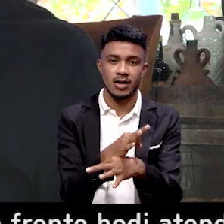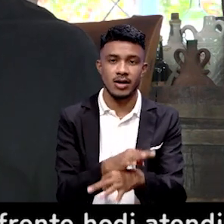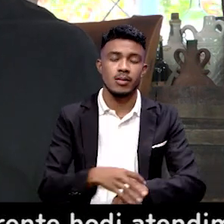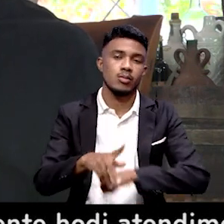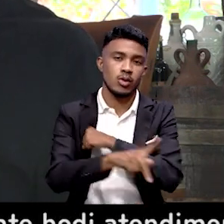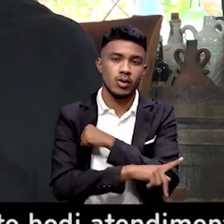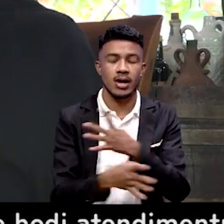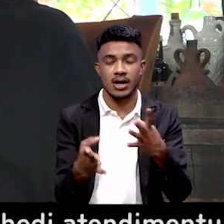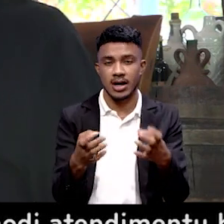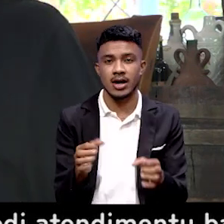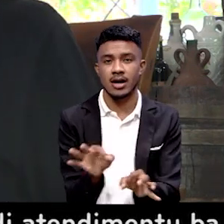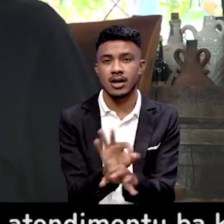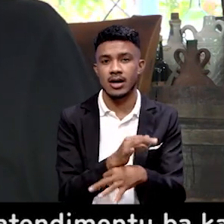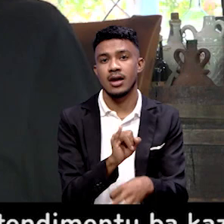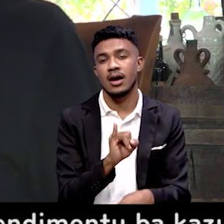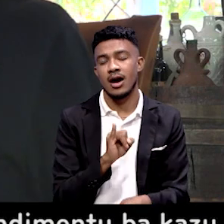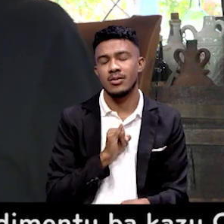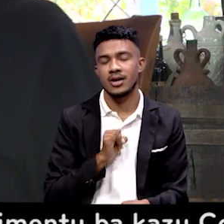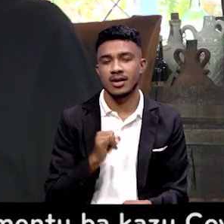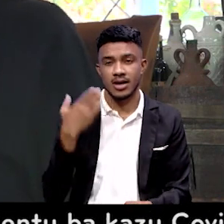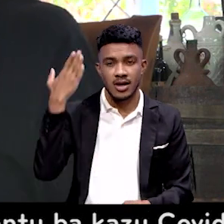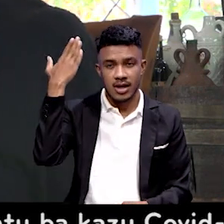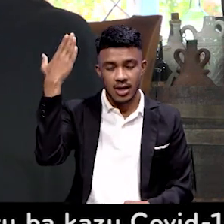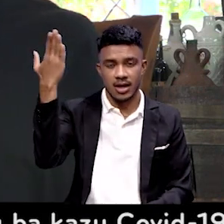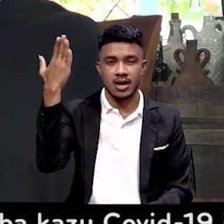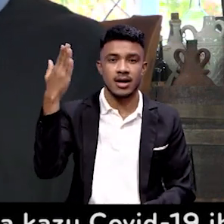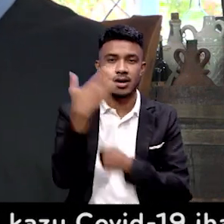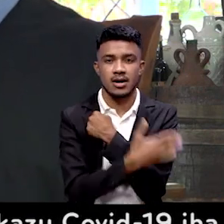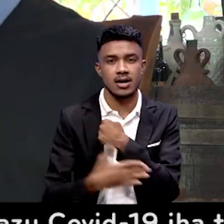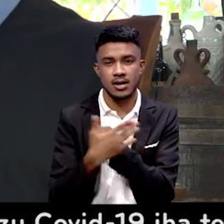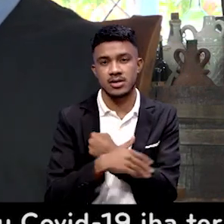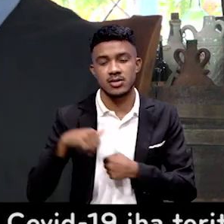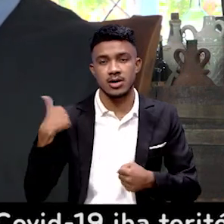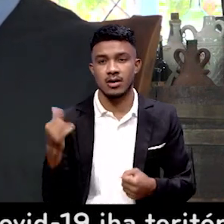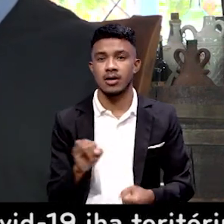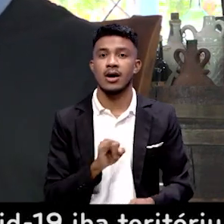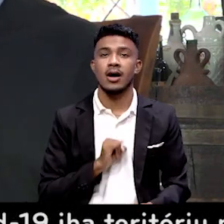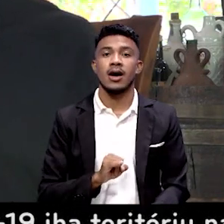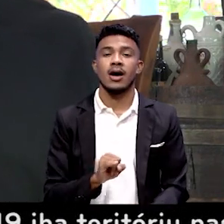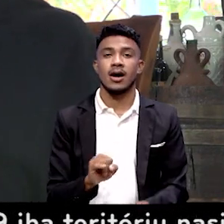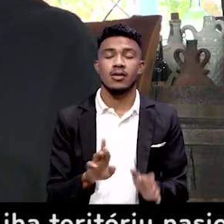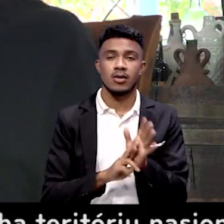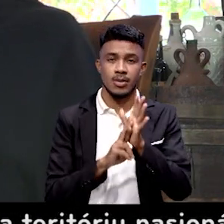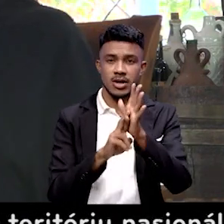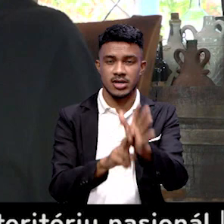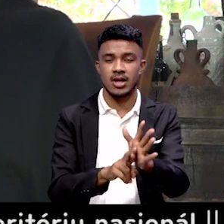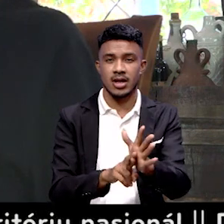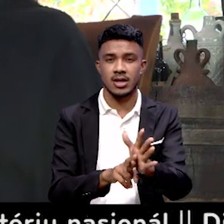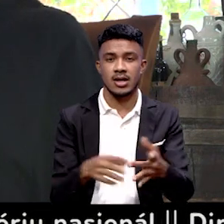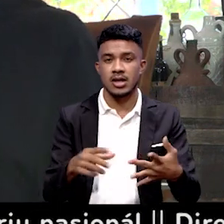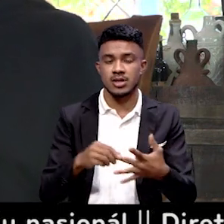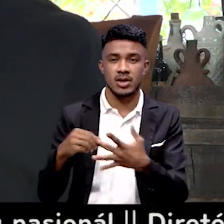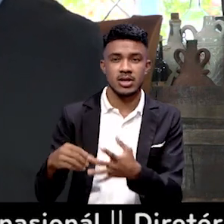acaragadia. How, mas que livro? Também o representante especial CNRM,